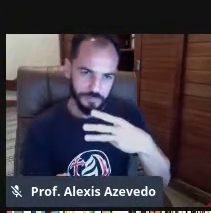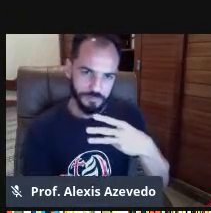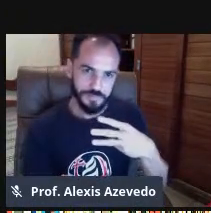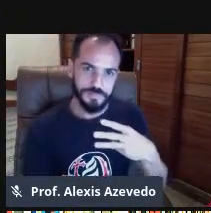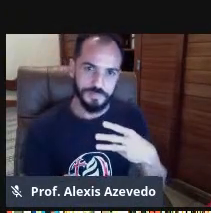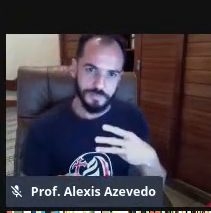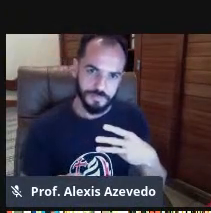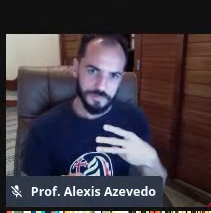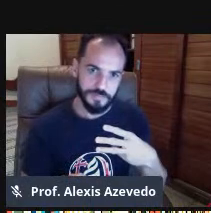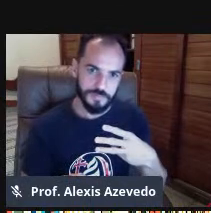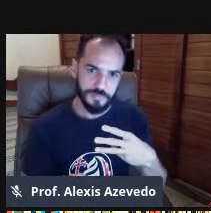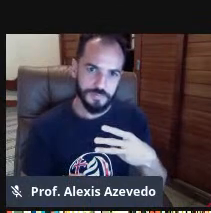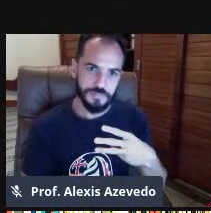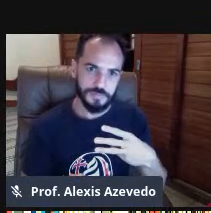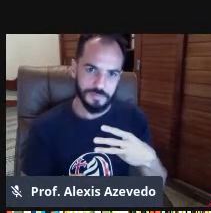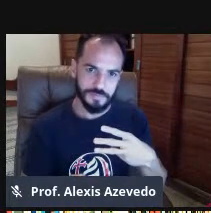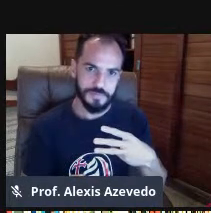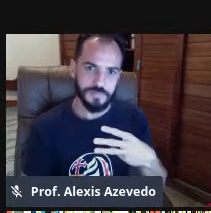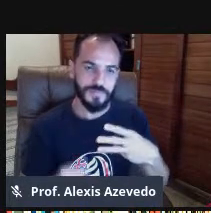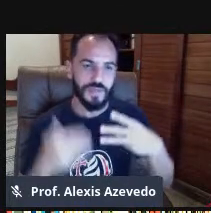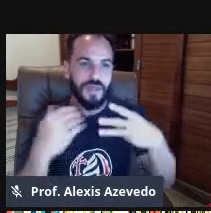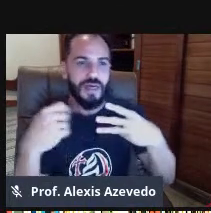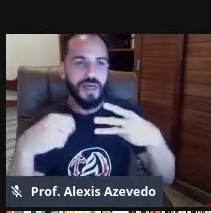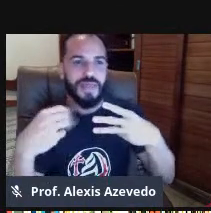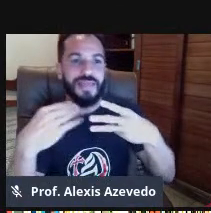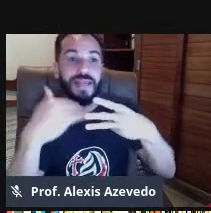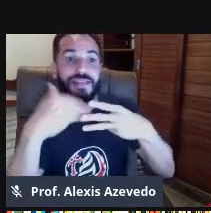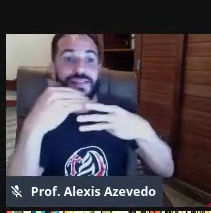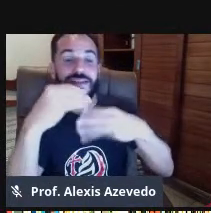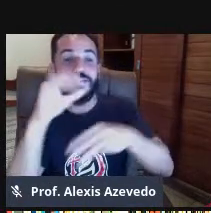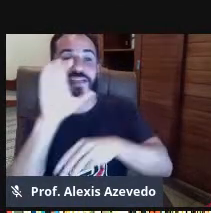mostrar aqui para vocês. Né? Ela tem três níveis.